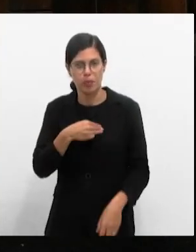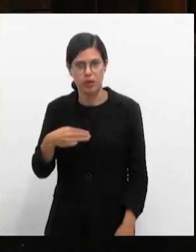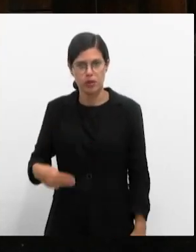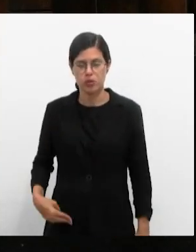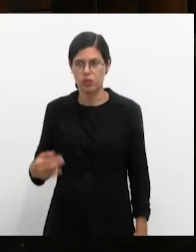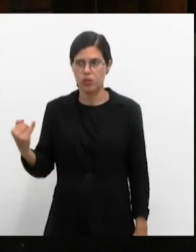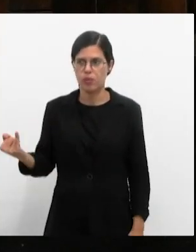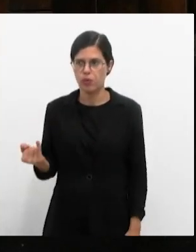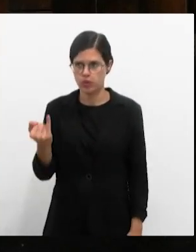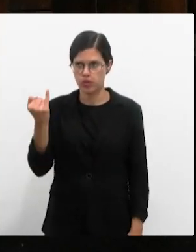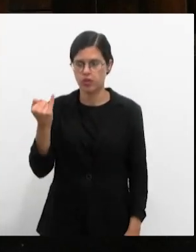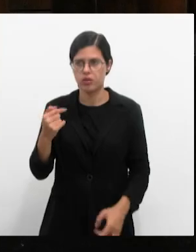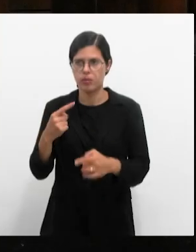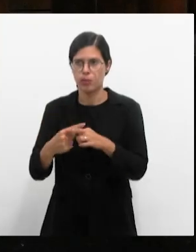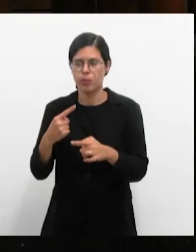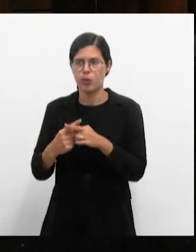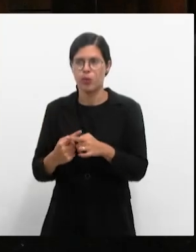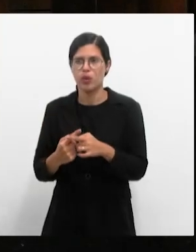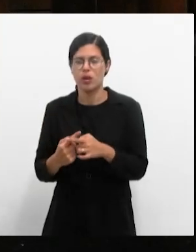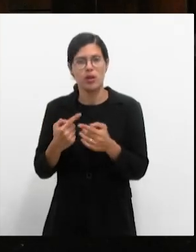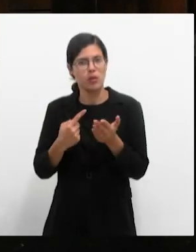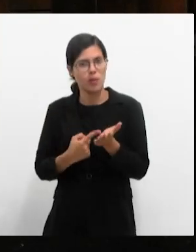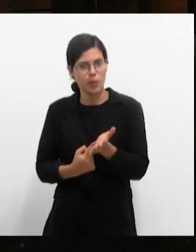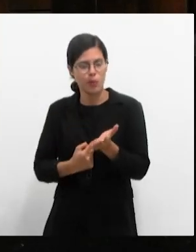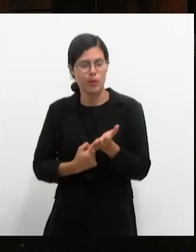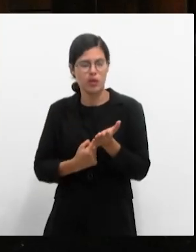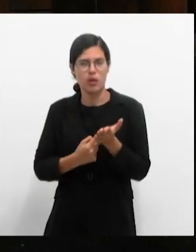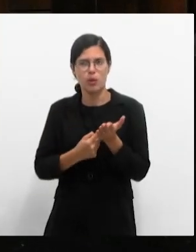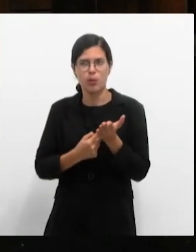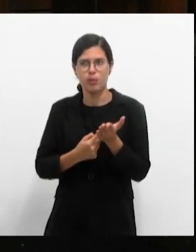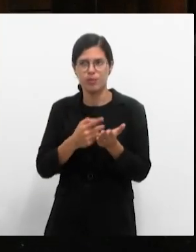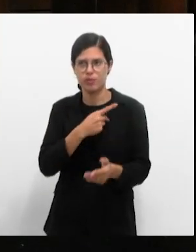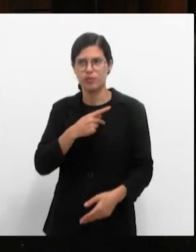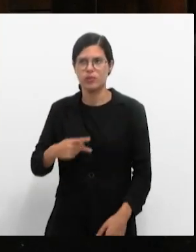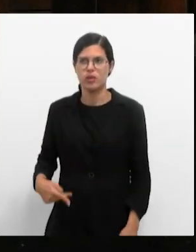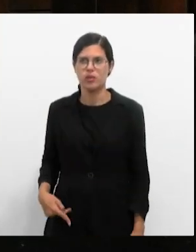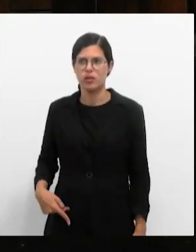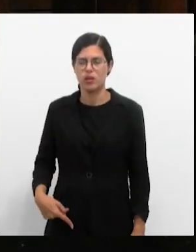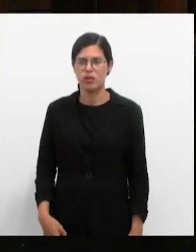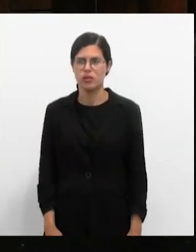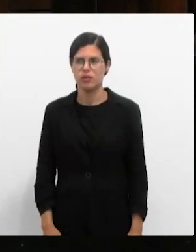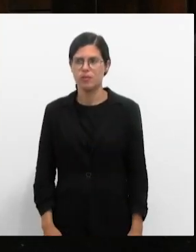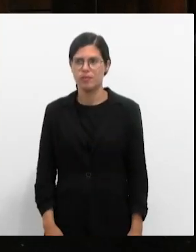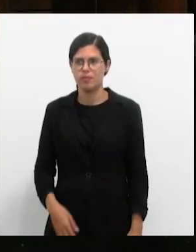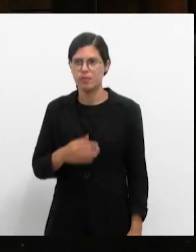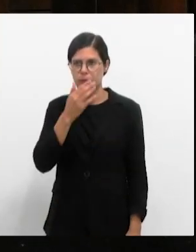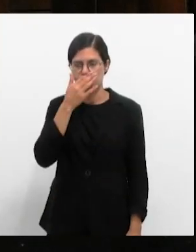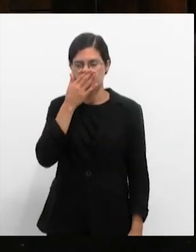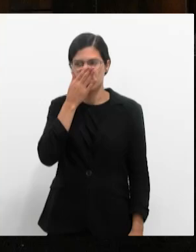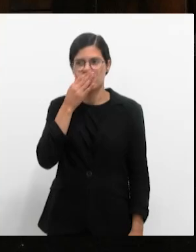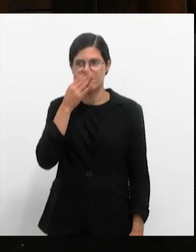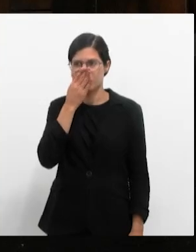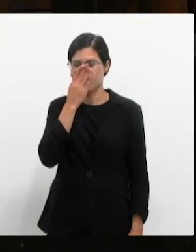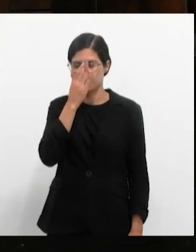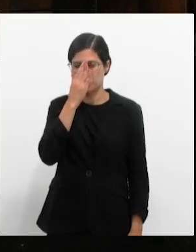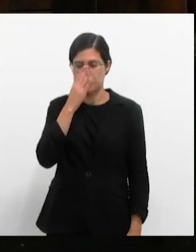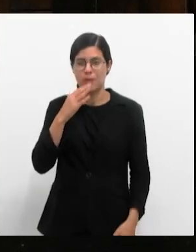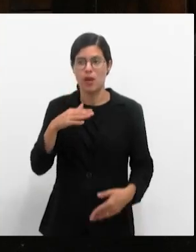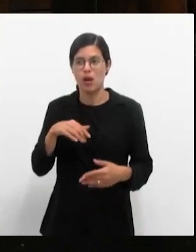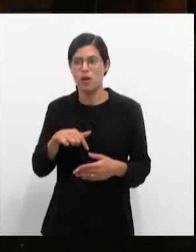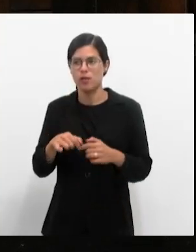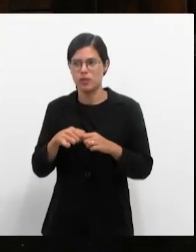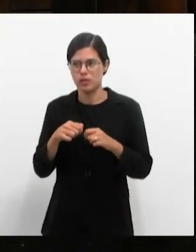importante, porque o ministro se comprometeu, presidente, a emitir uma nota